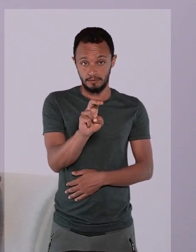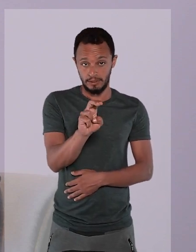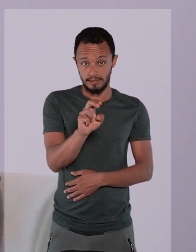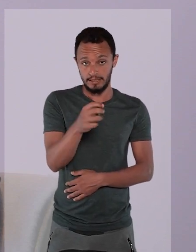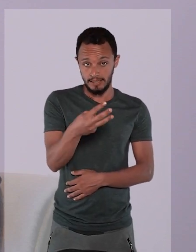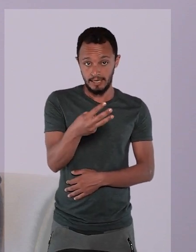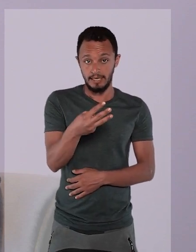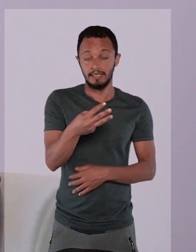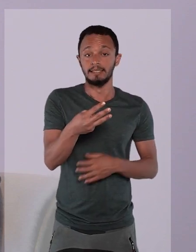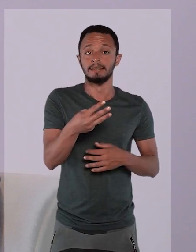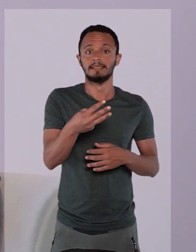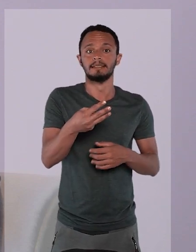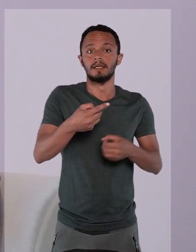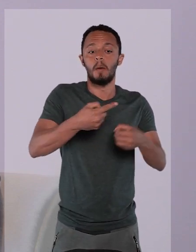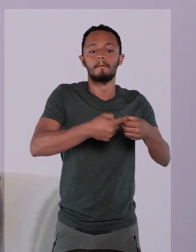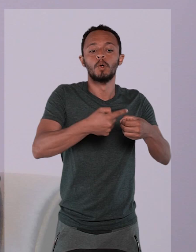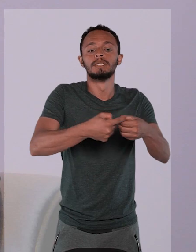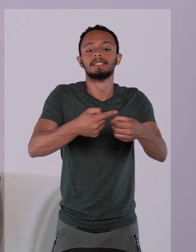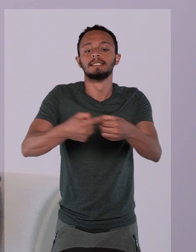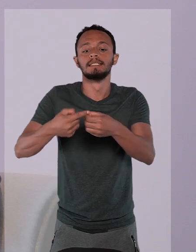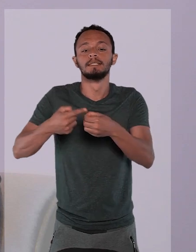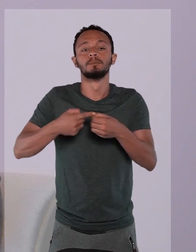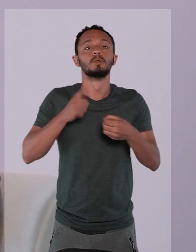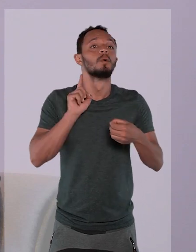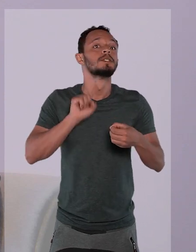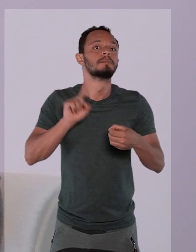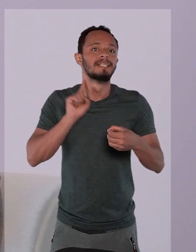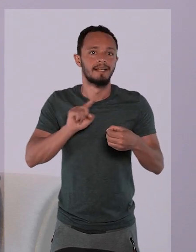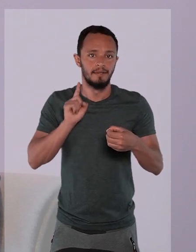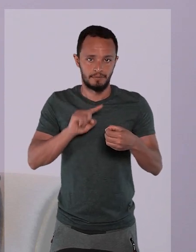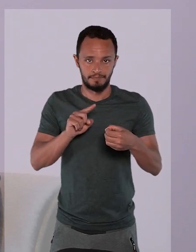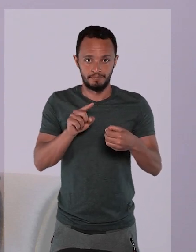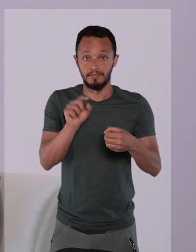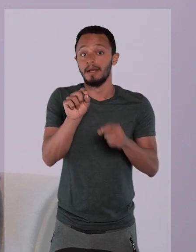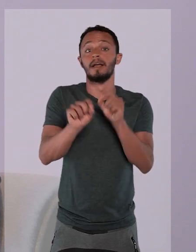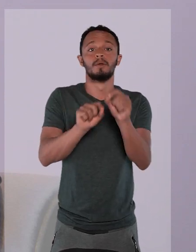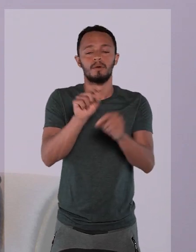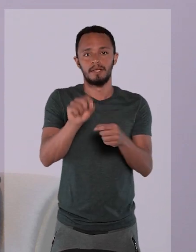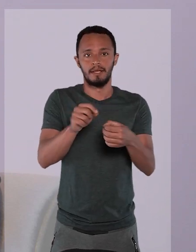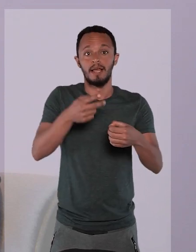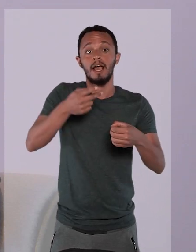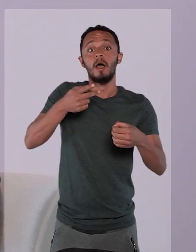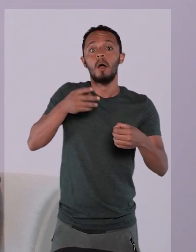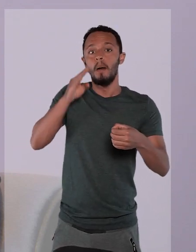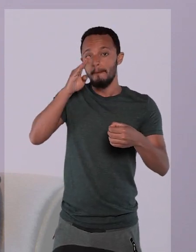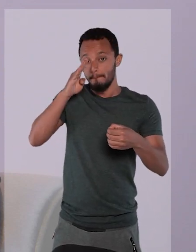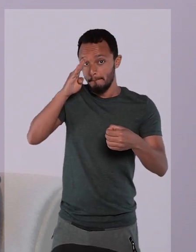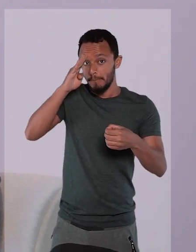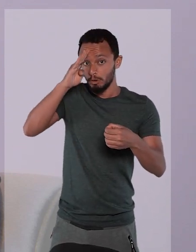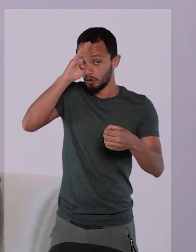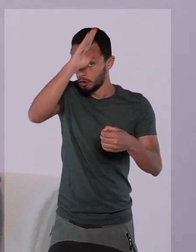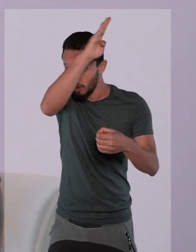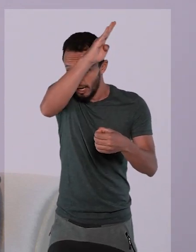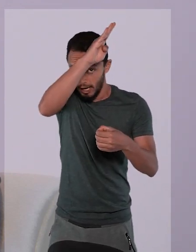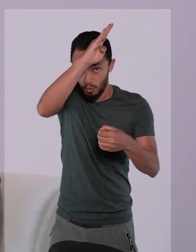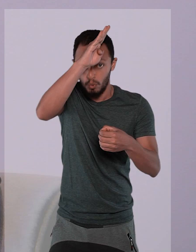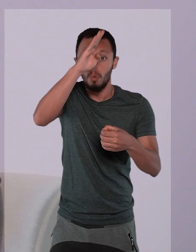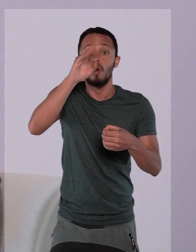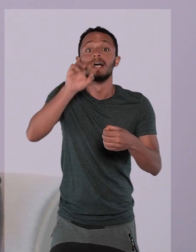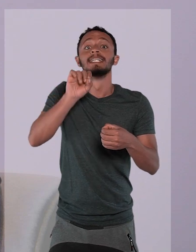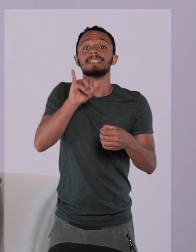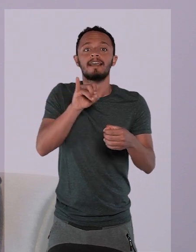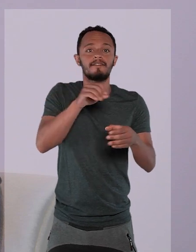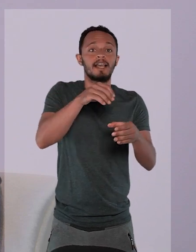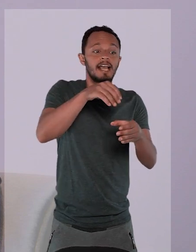municípios de Minas e vimos que onde, né, o Bolsonaro teve maior número de